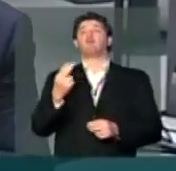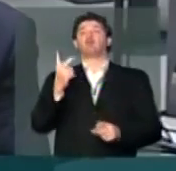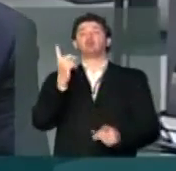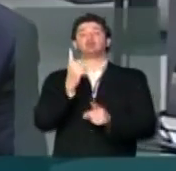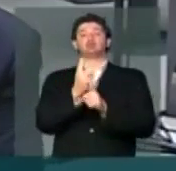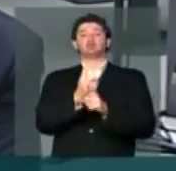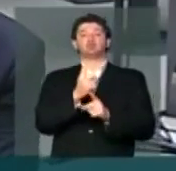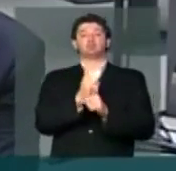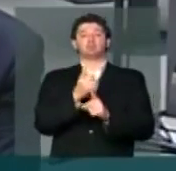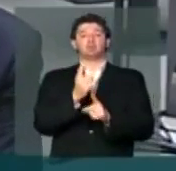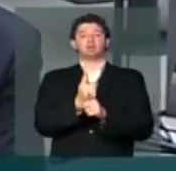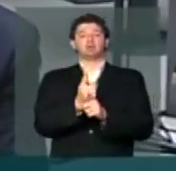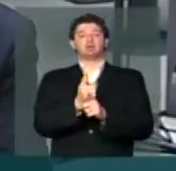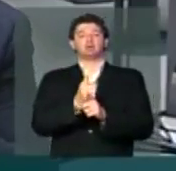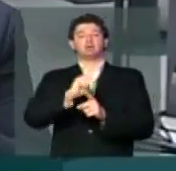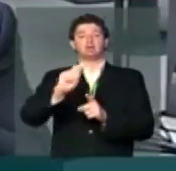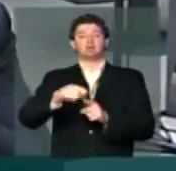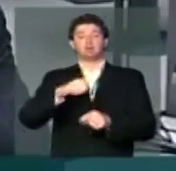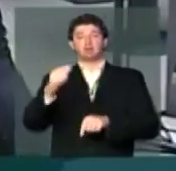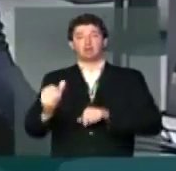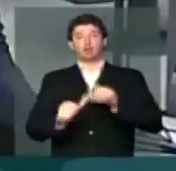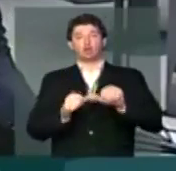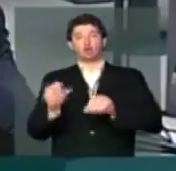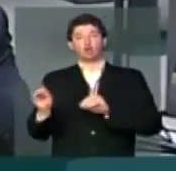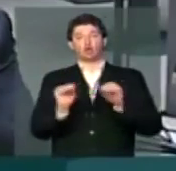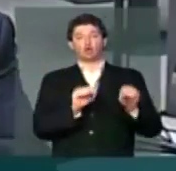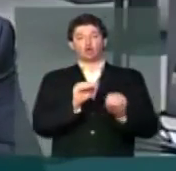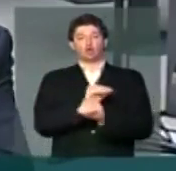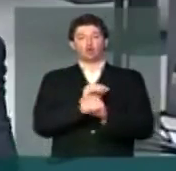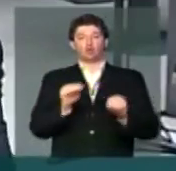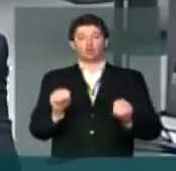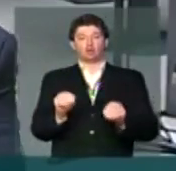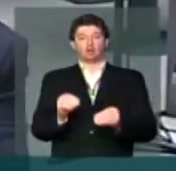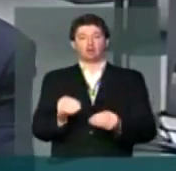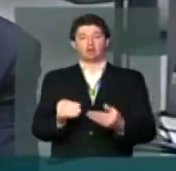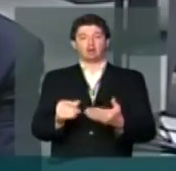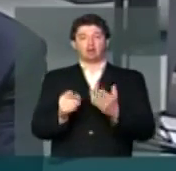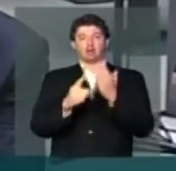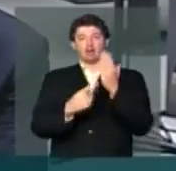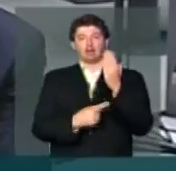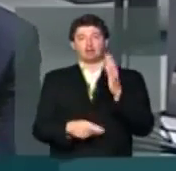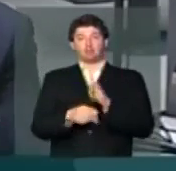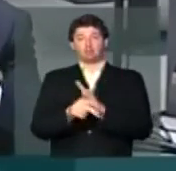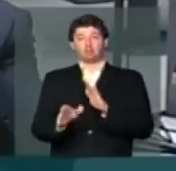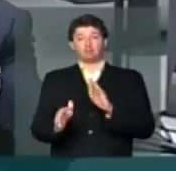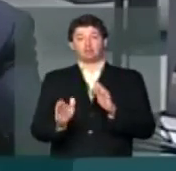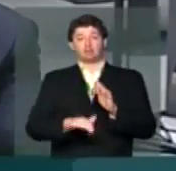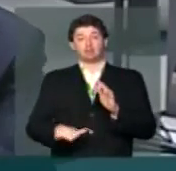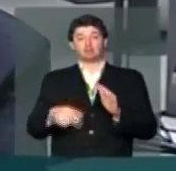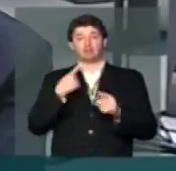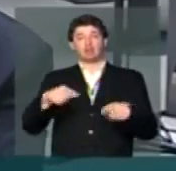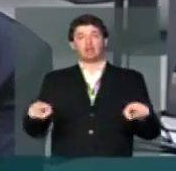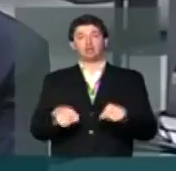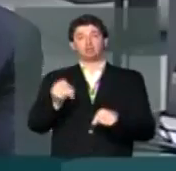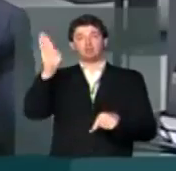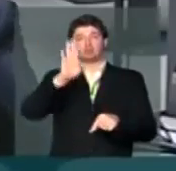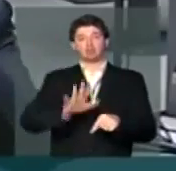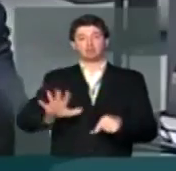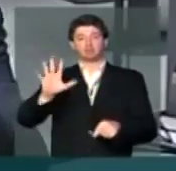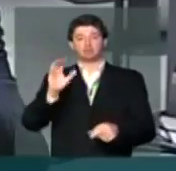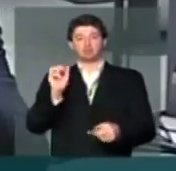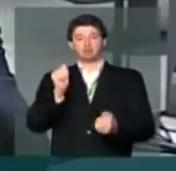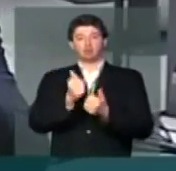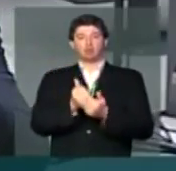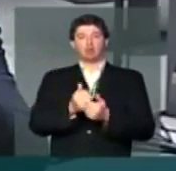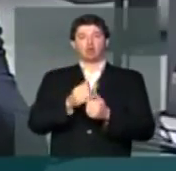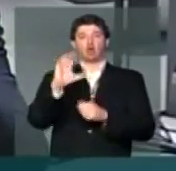quem foram aqueles que trocaram a última página do caderno das crianças, onde tinha o hino nacional, por uma